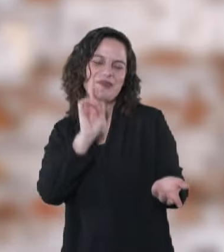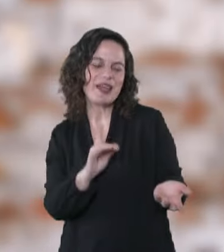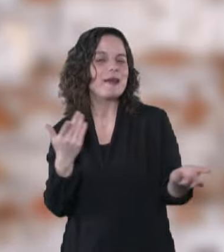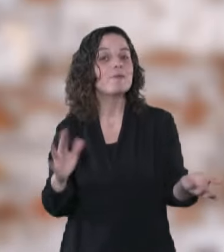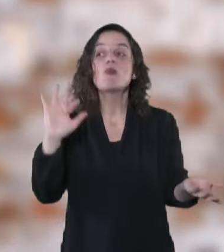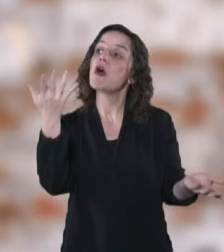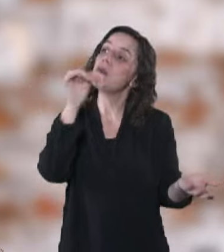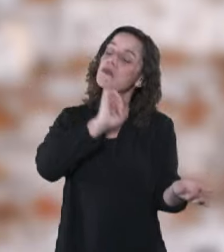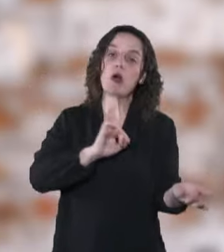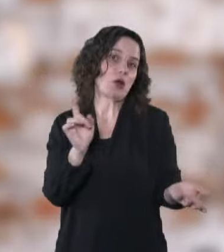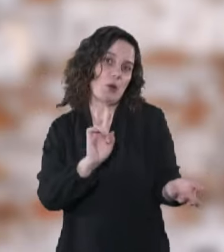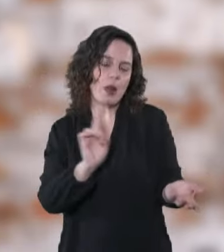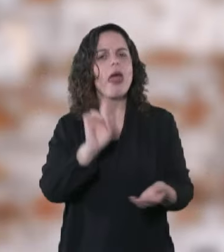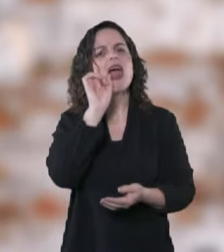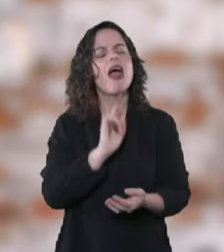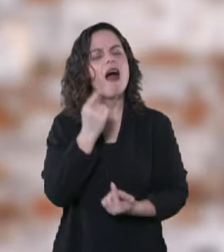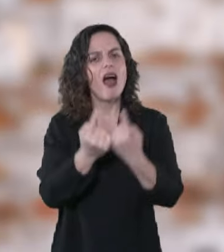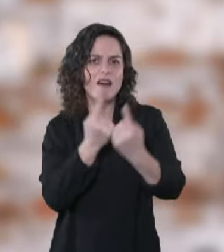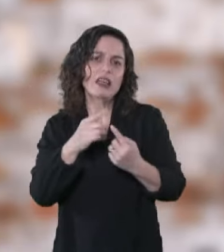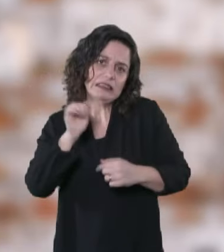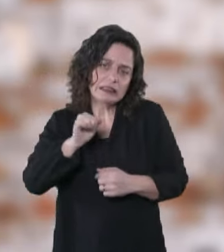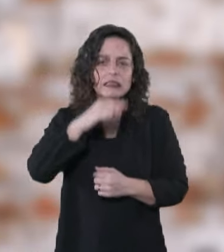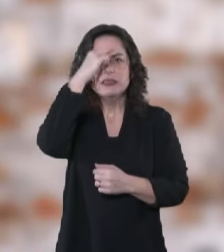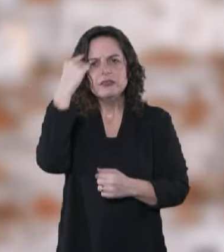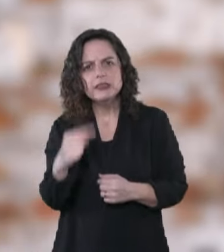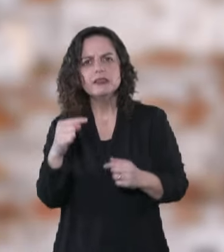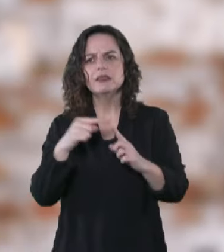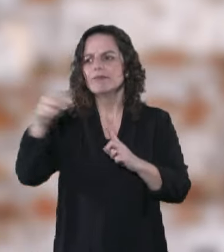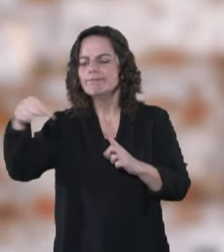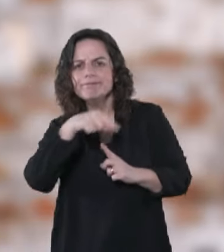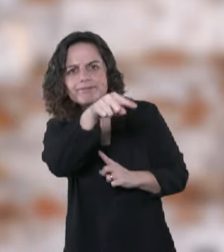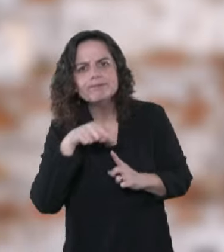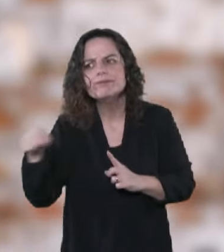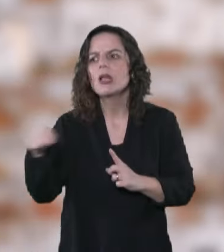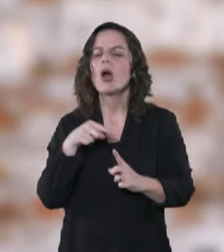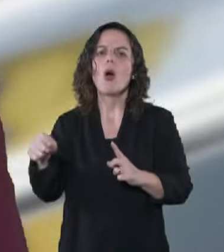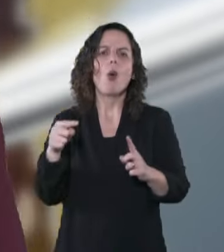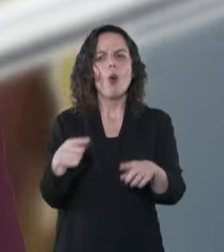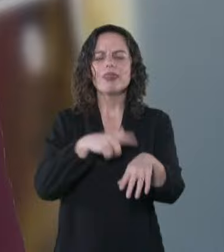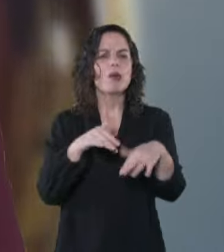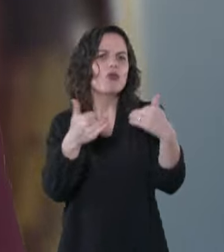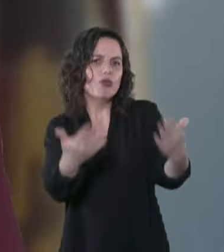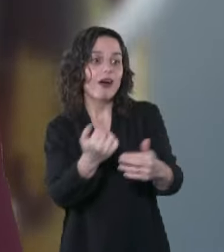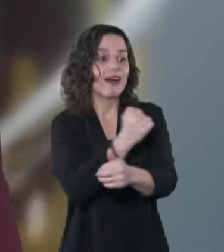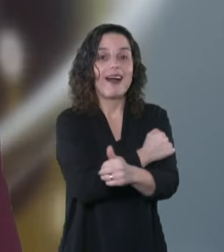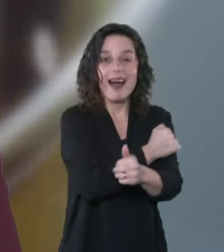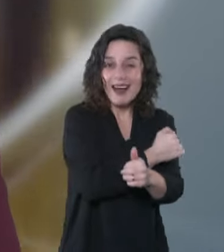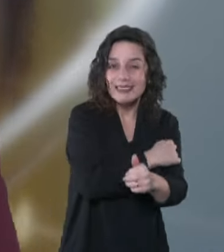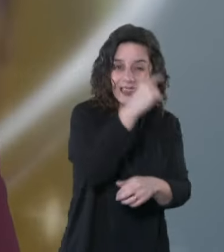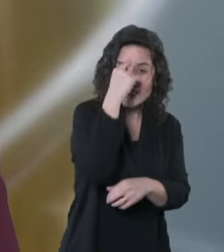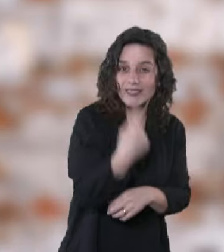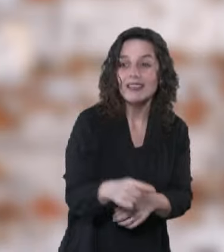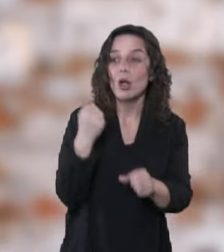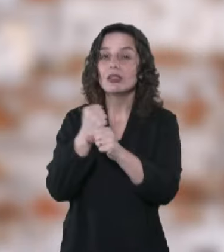realmente tiveram ou têm às vezes mais dificuldade em se deslocar, em estar mais tempo ausente, quer do trabalho, quer da casa, e por isso,